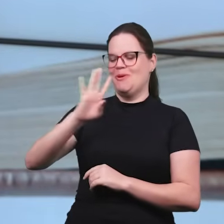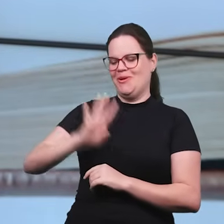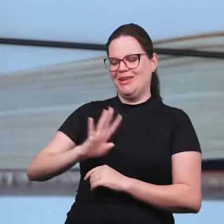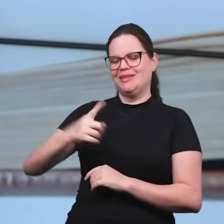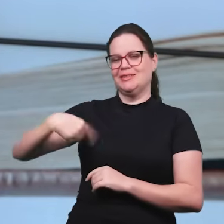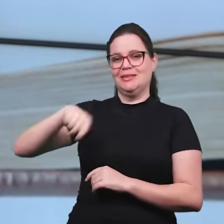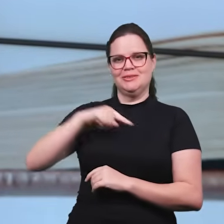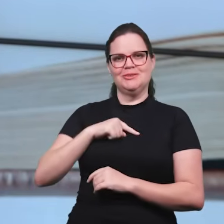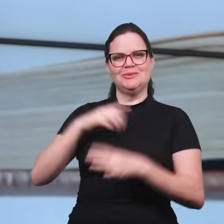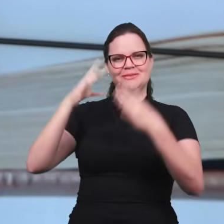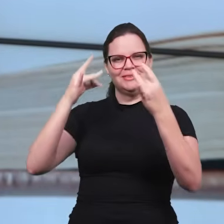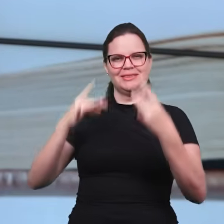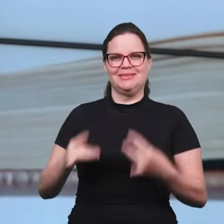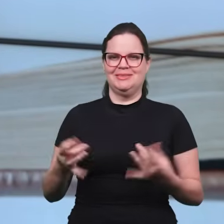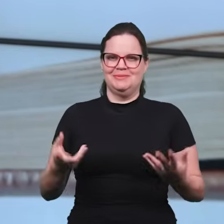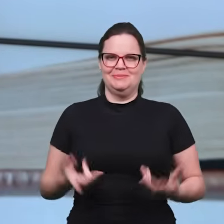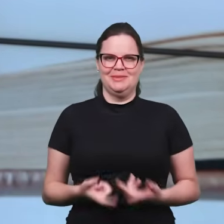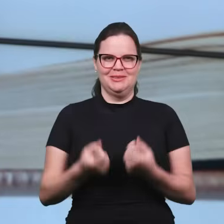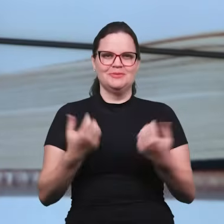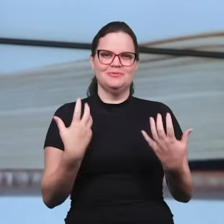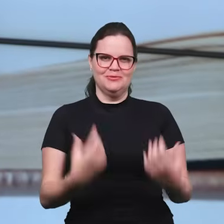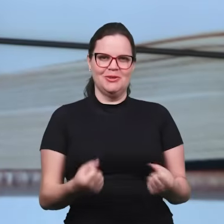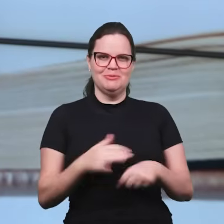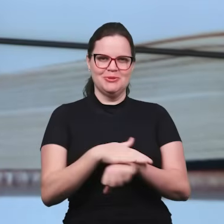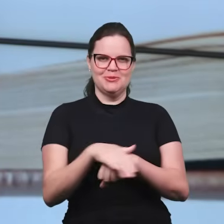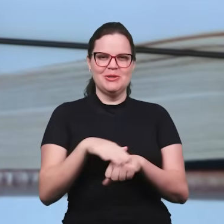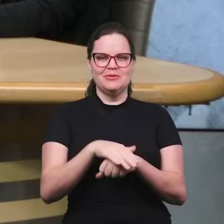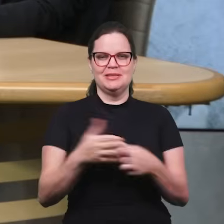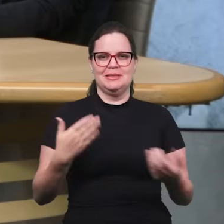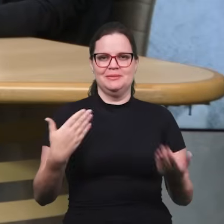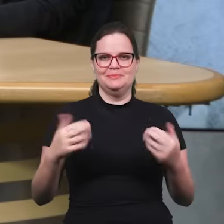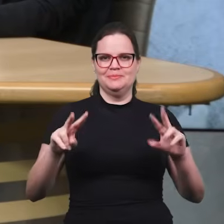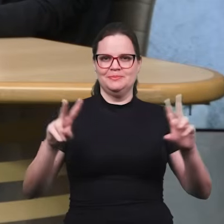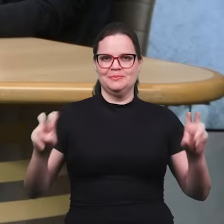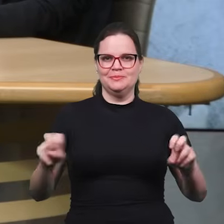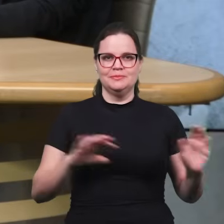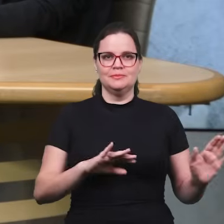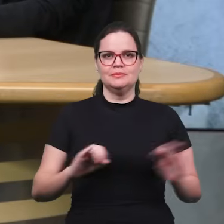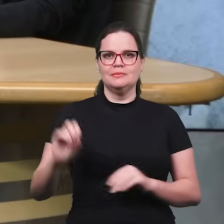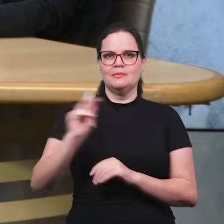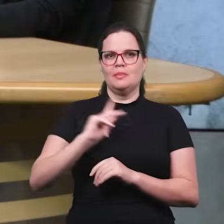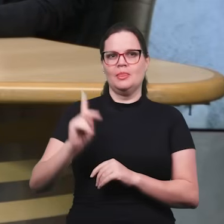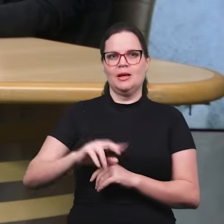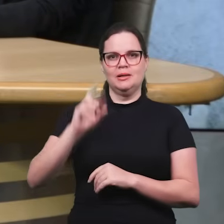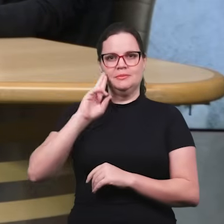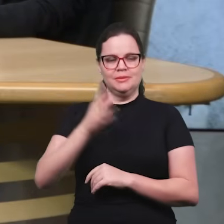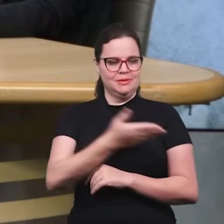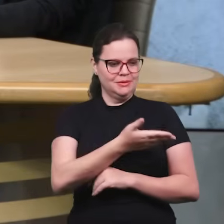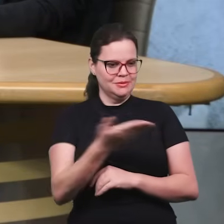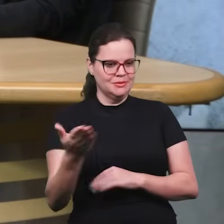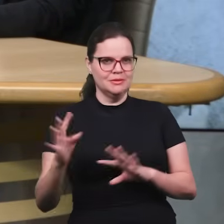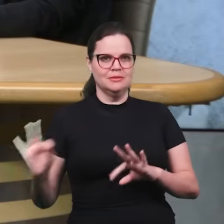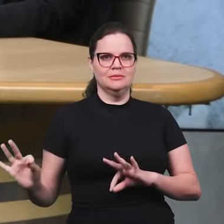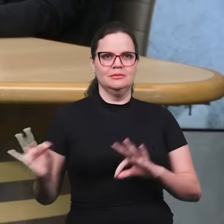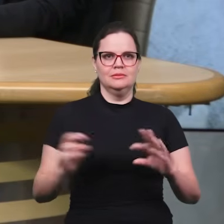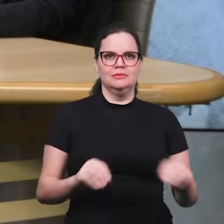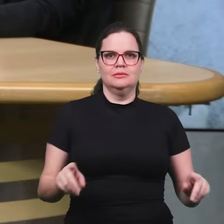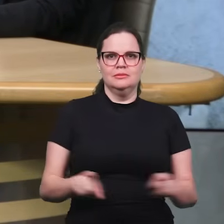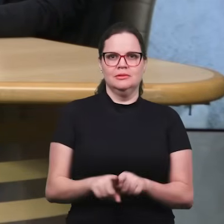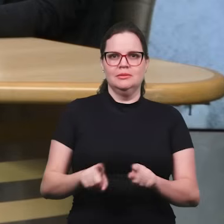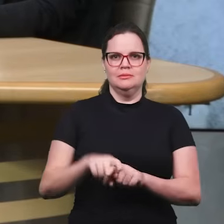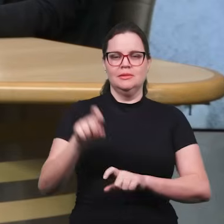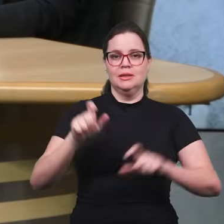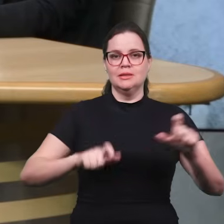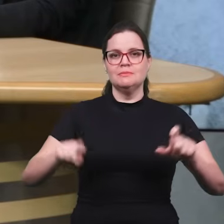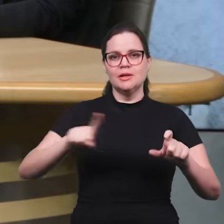nos conhece, né? Isso é maravilhoso. Vamos falar sobre isso hoje. A paz do Senhor Cris, a paz do Senhor Andréia, a